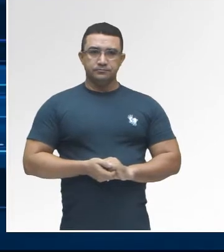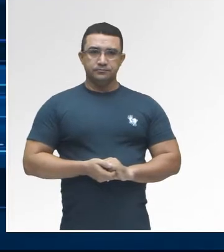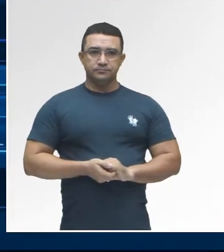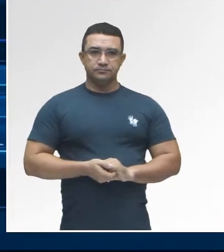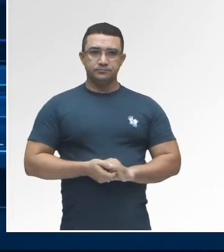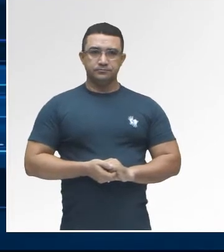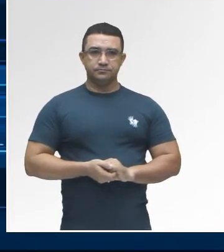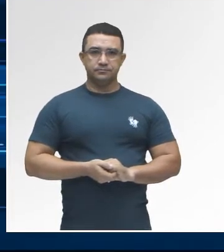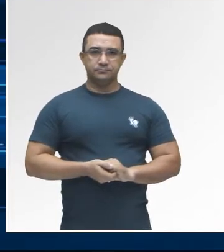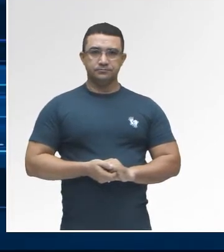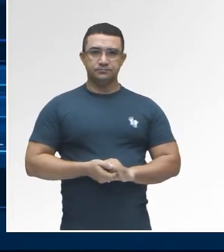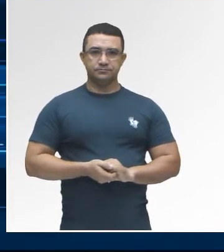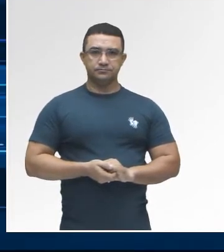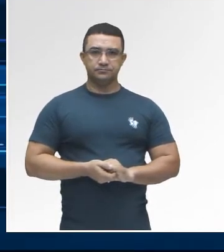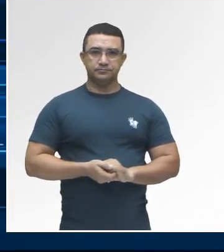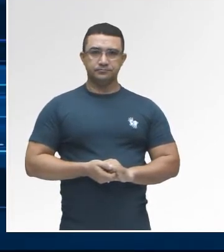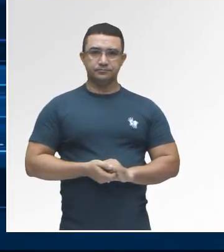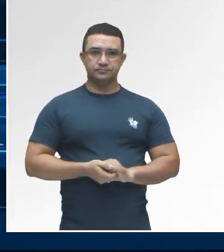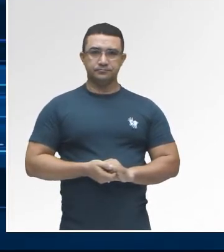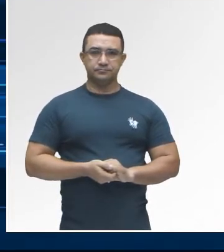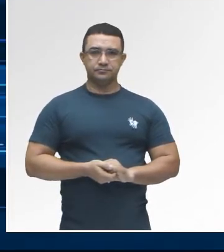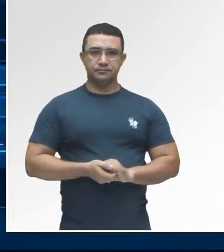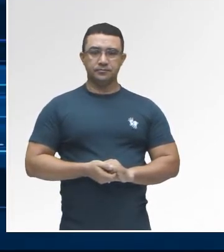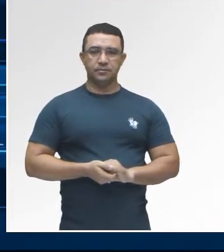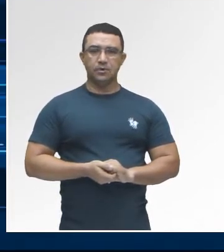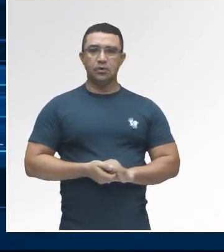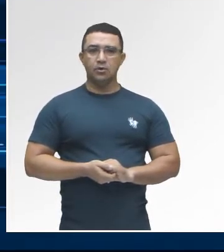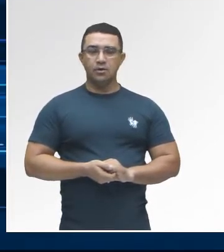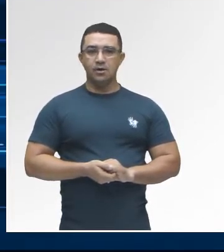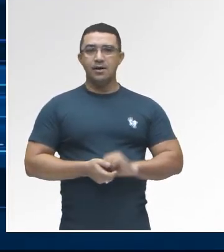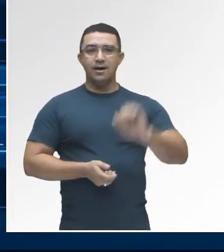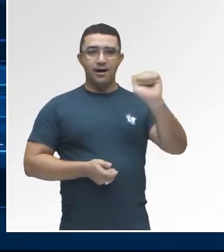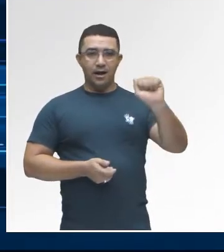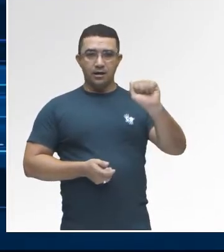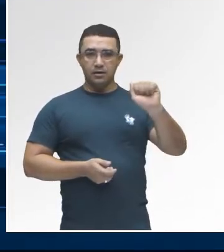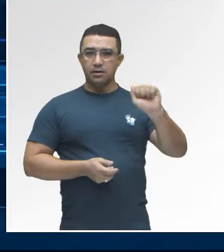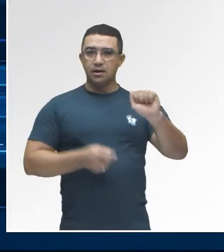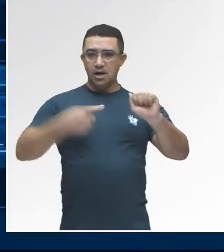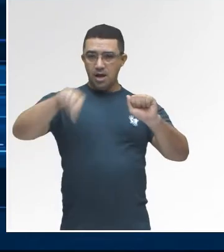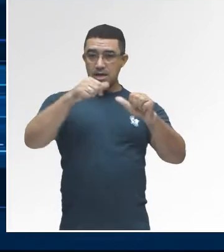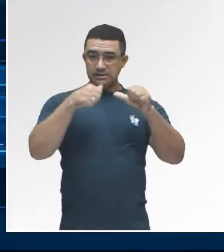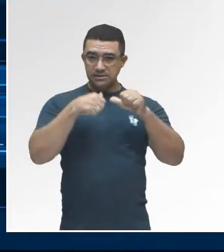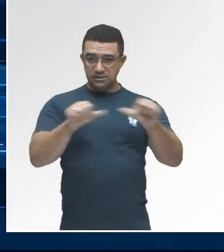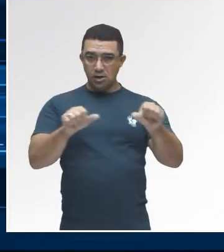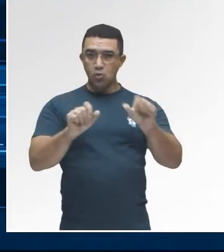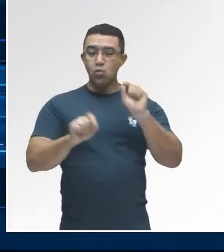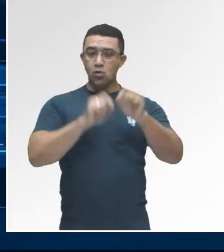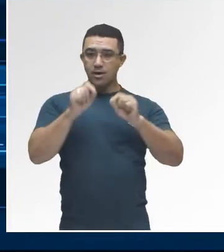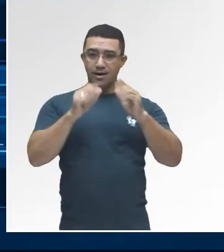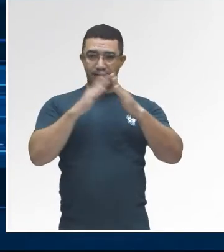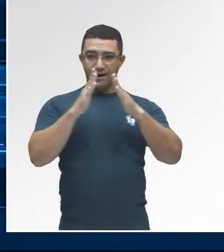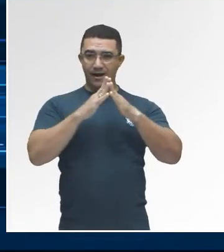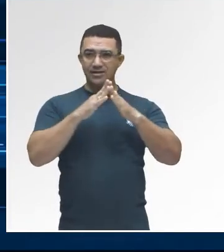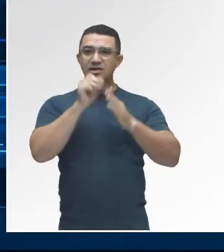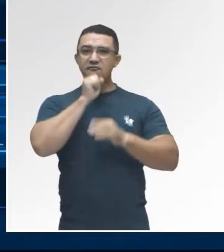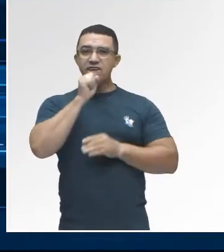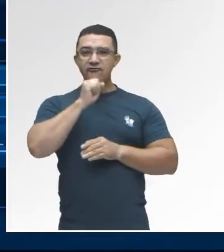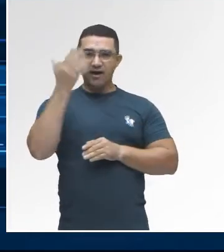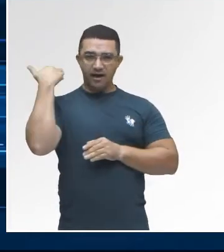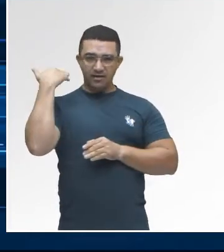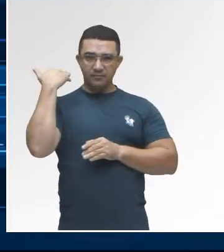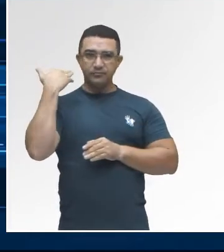aí no chat público, tá? Se a resposta é letra A ou letra B, eu vou estar falando aqui para vocês o que vocês